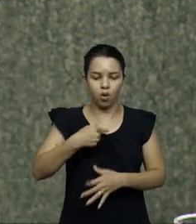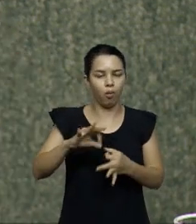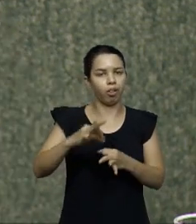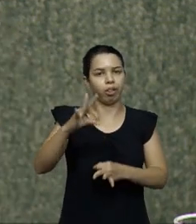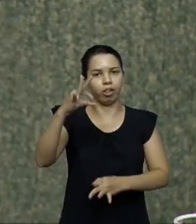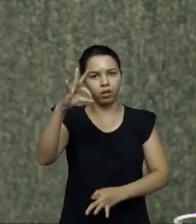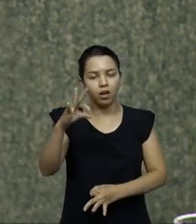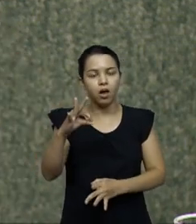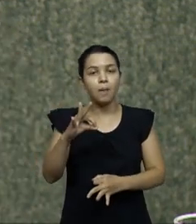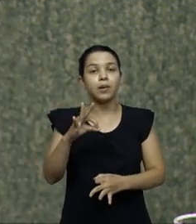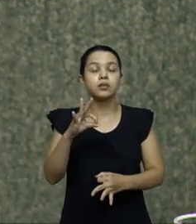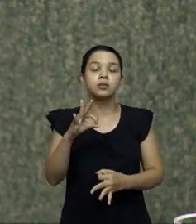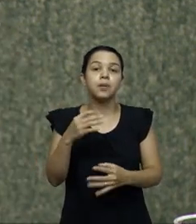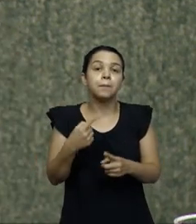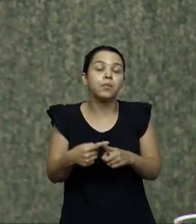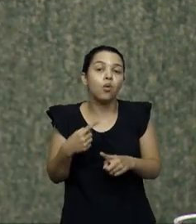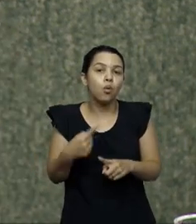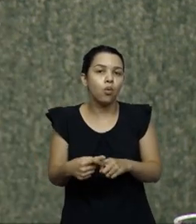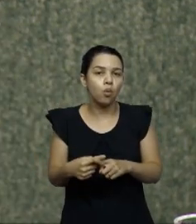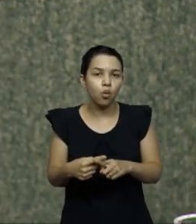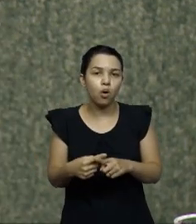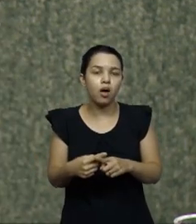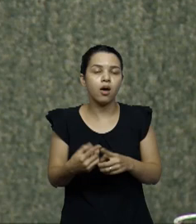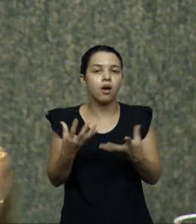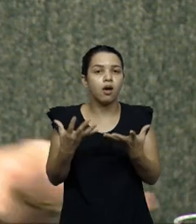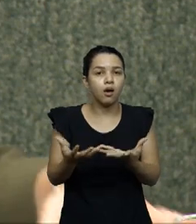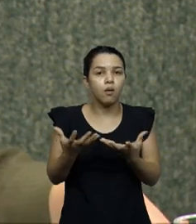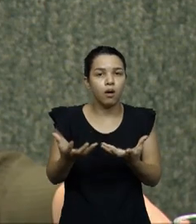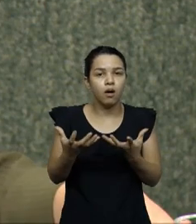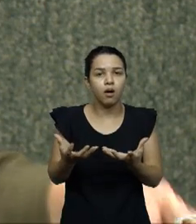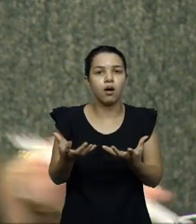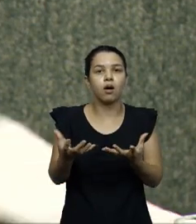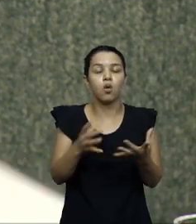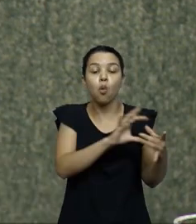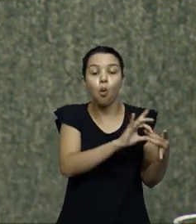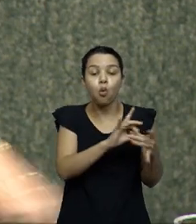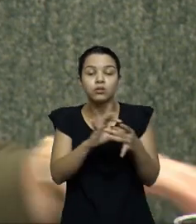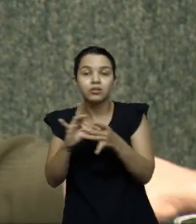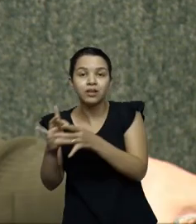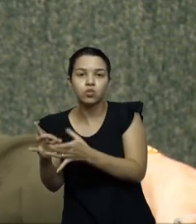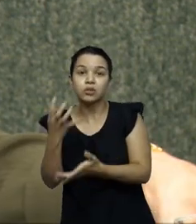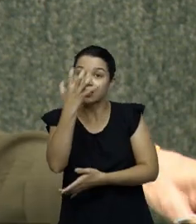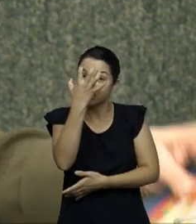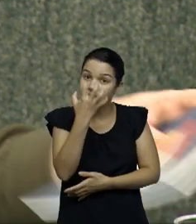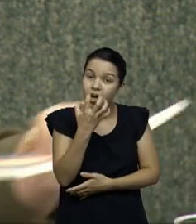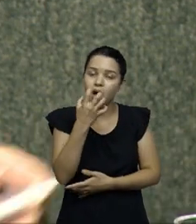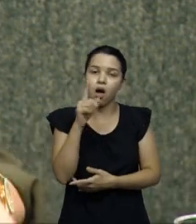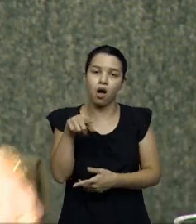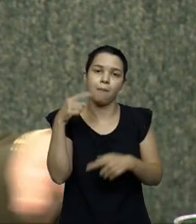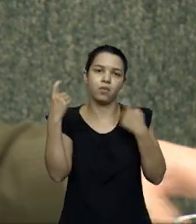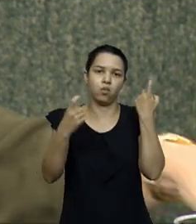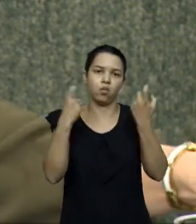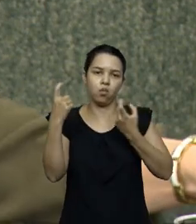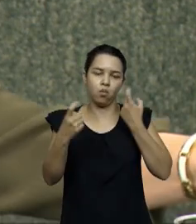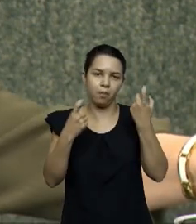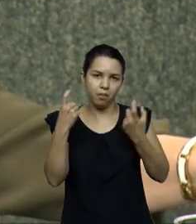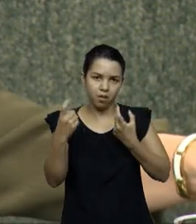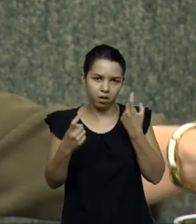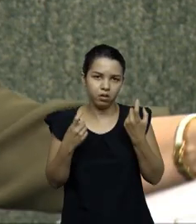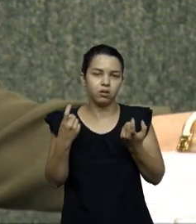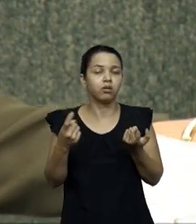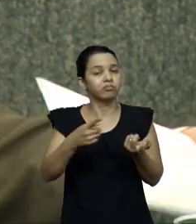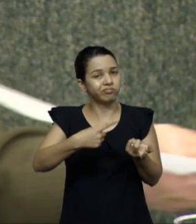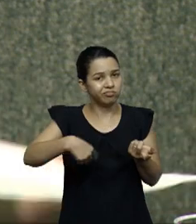no intuito de também trazer esse contexto que é muito sério muito preocupante e a gente precisa